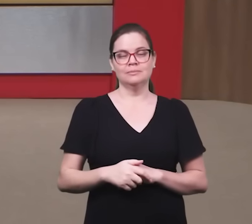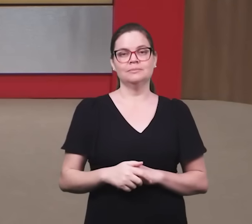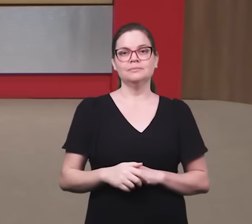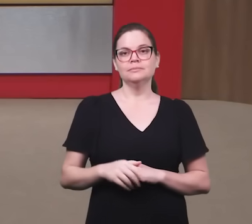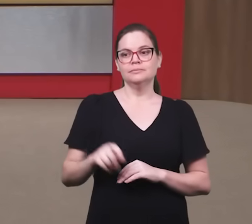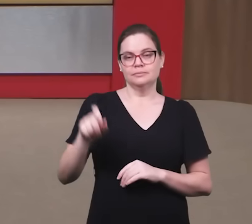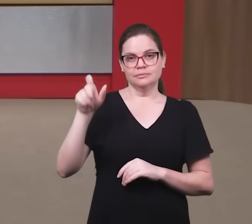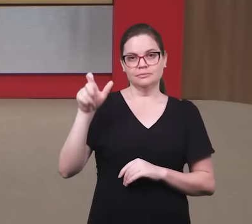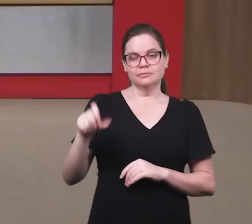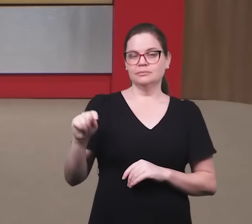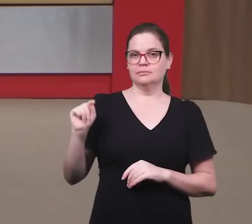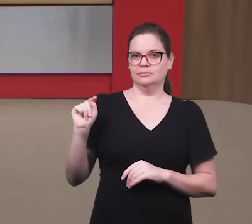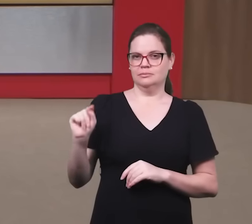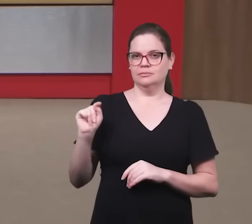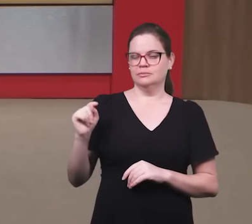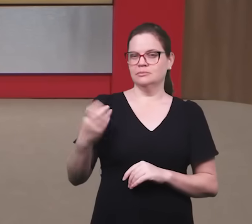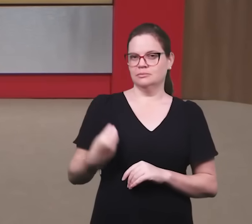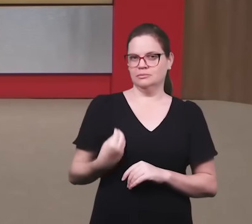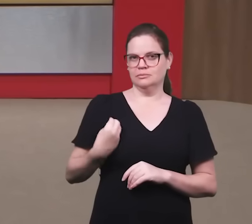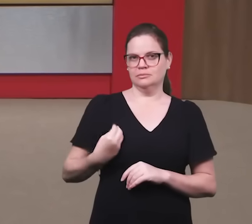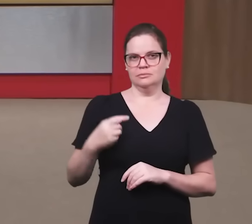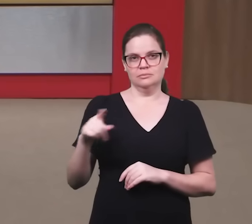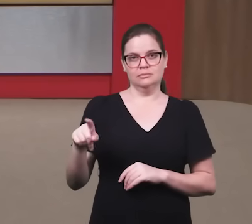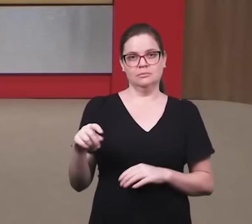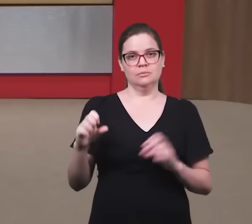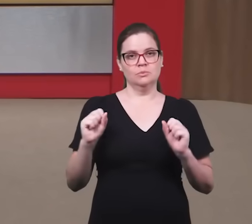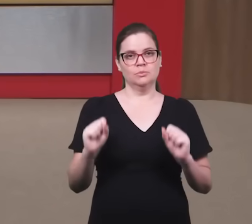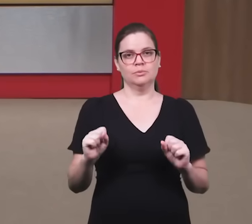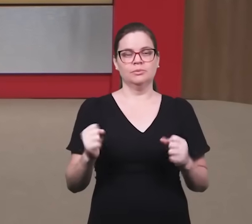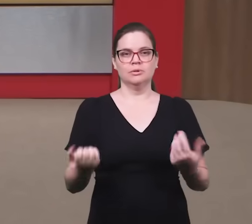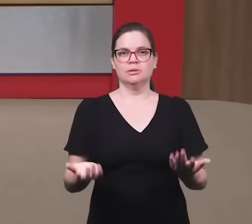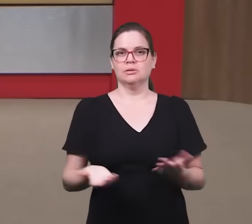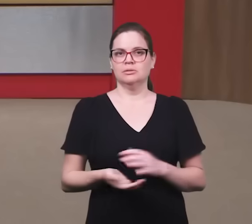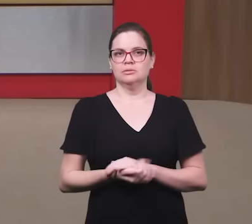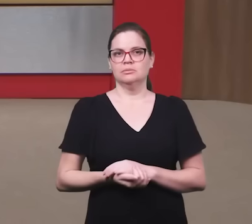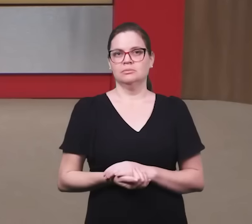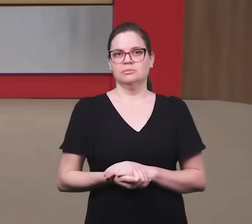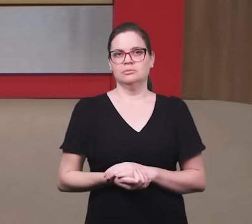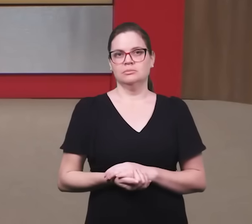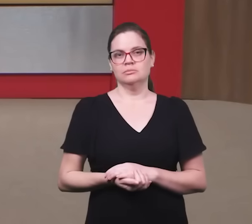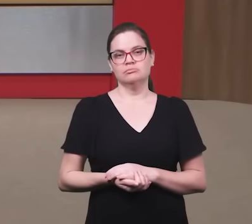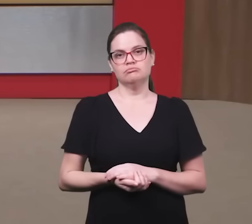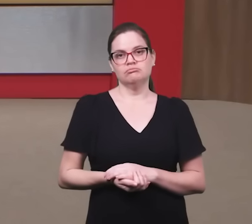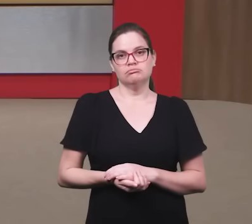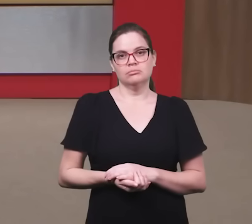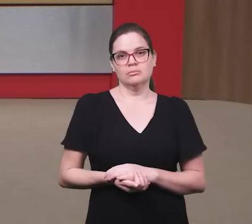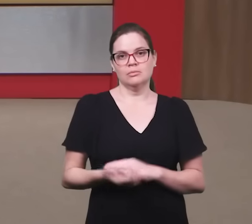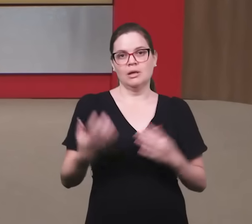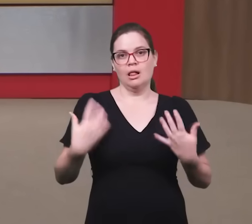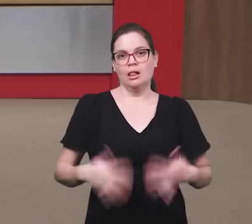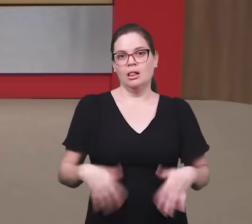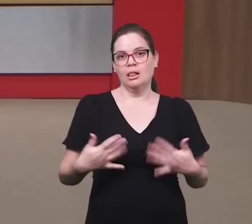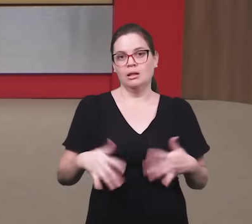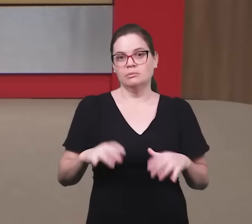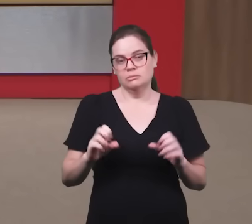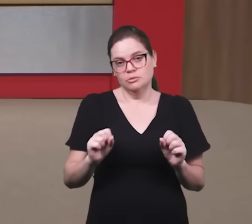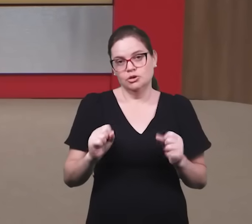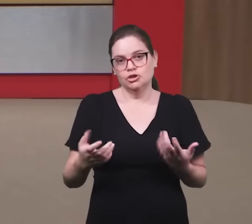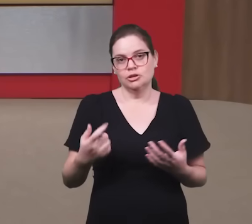se encontrava, Davi poderia ter simplesmente se